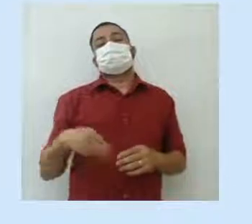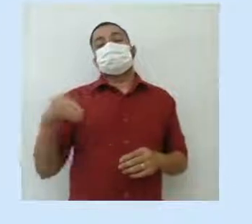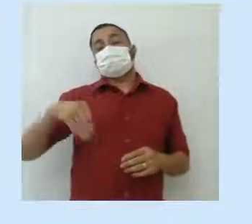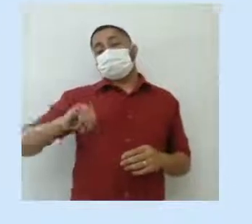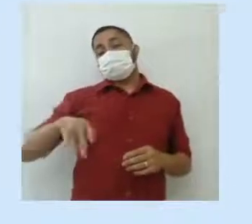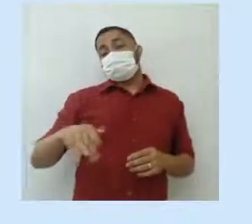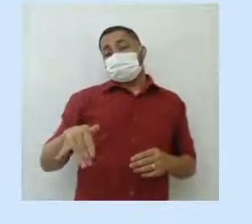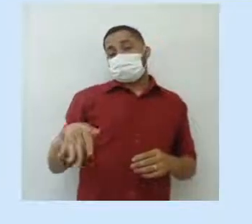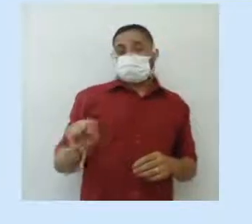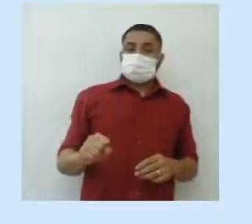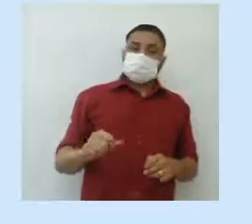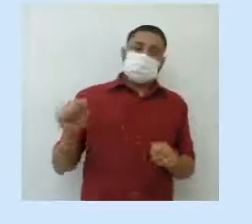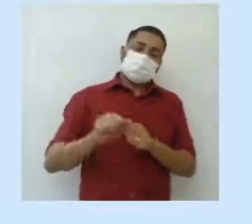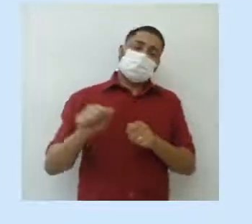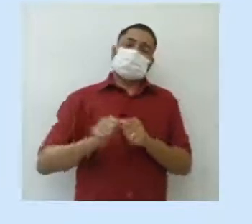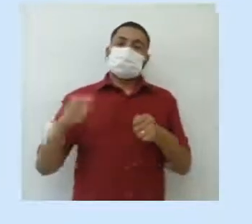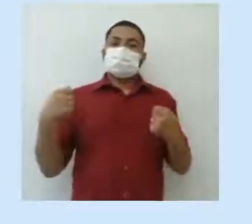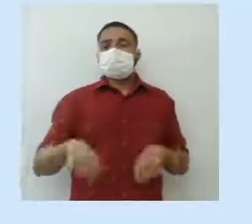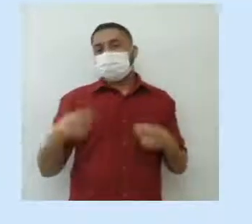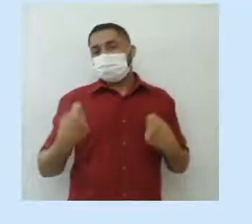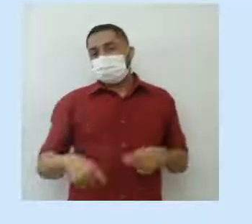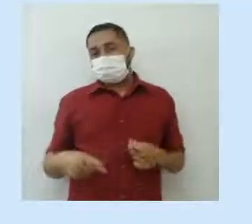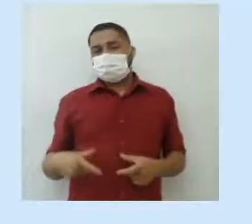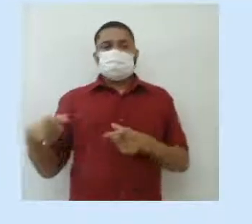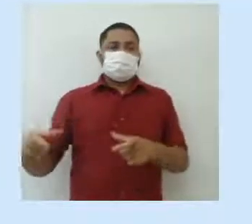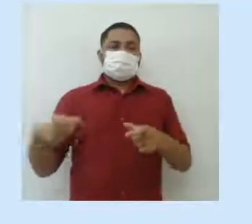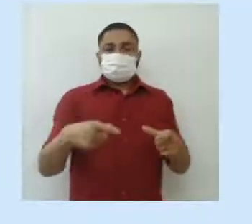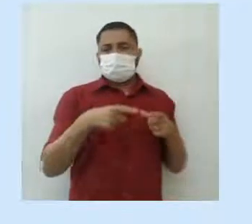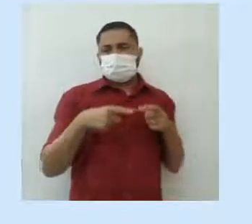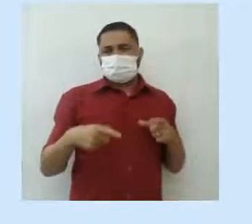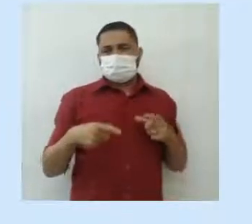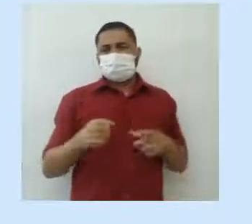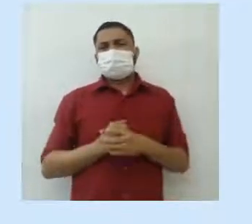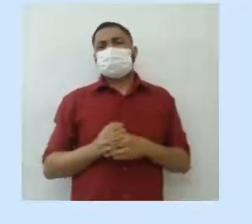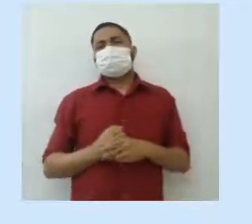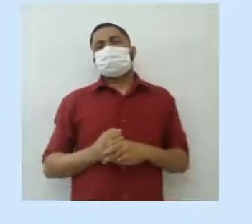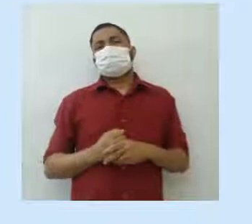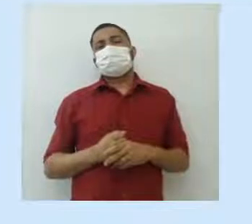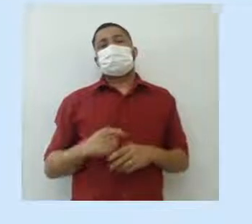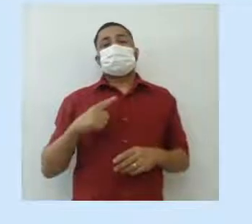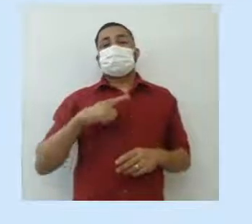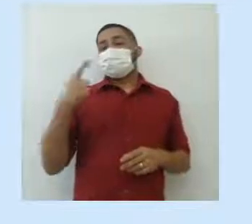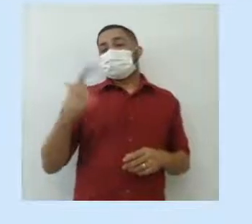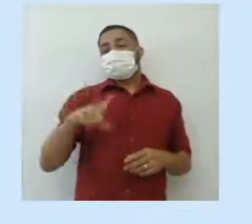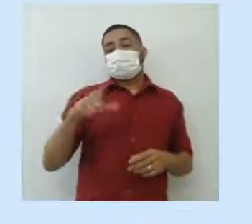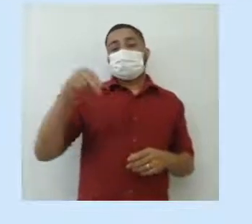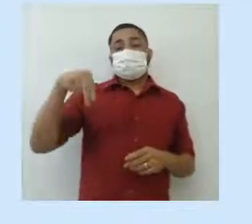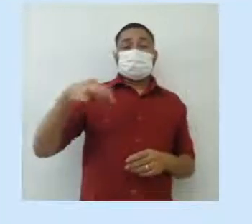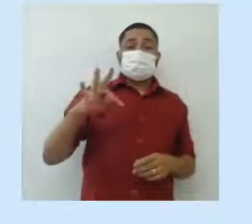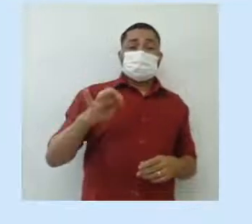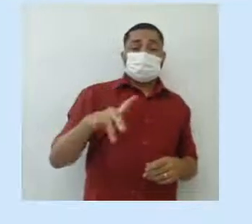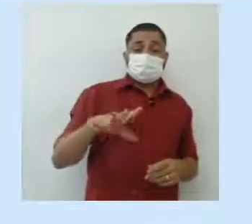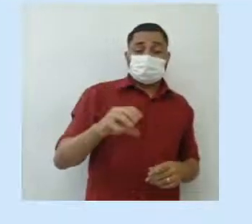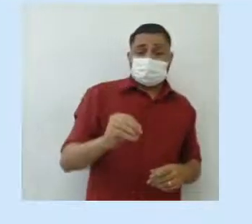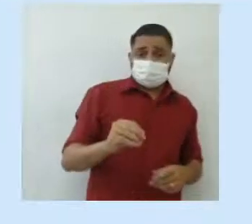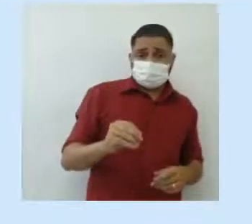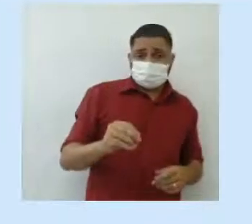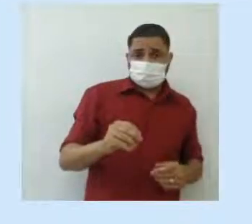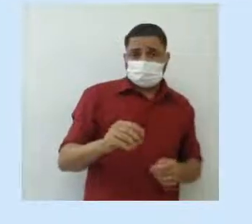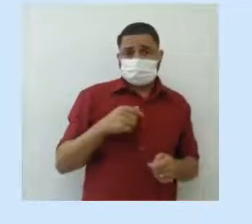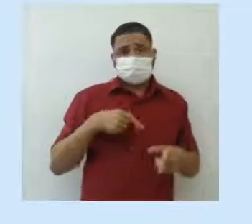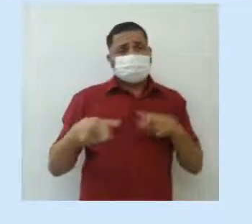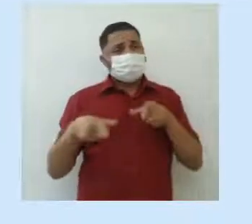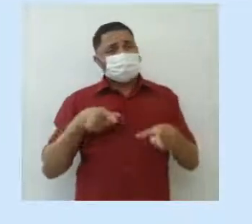minas fazia-se necessária em lugares onde não havia nativos, né, à mão de obra.